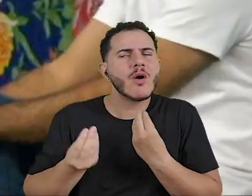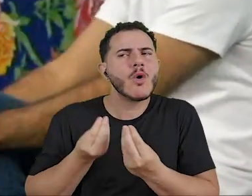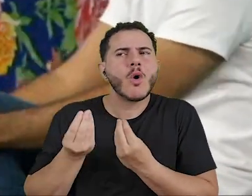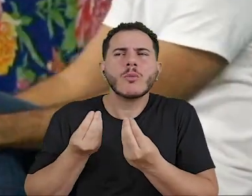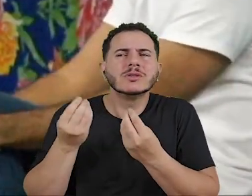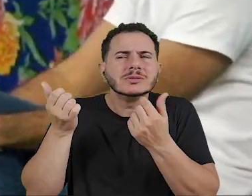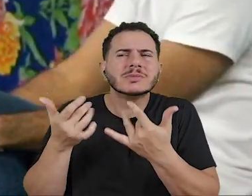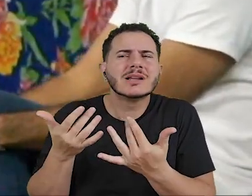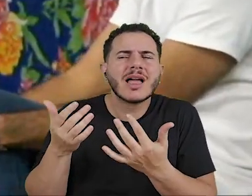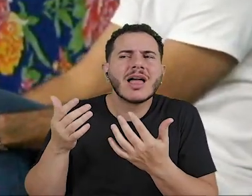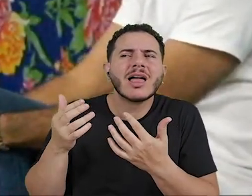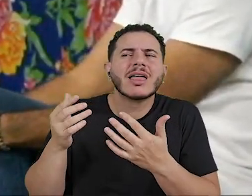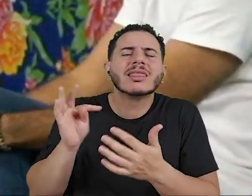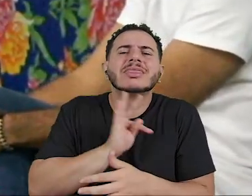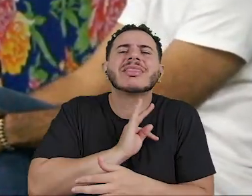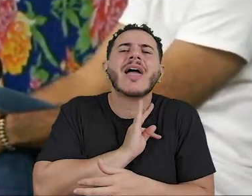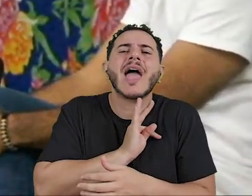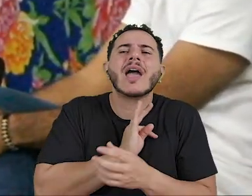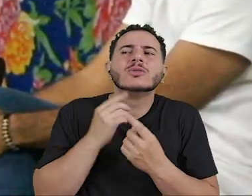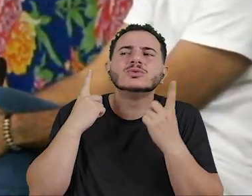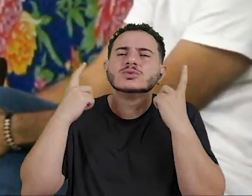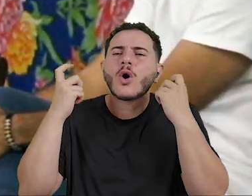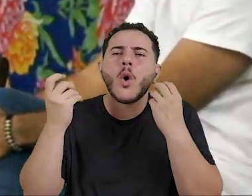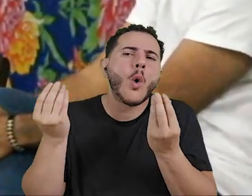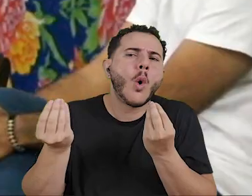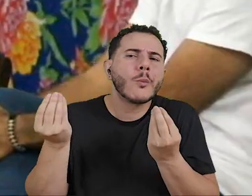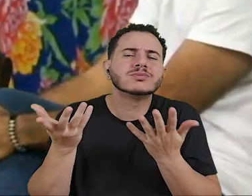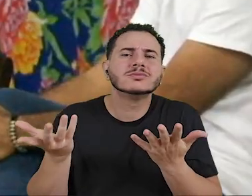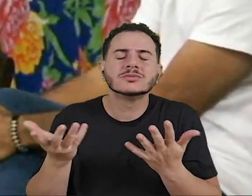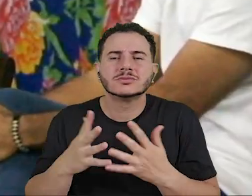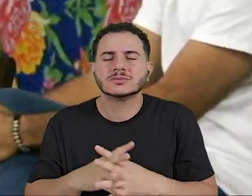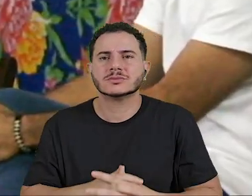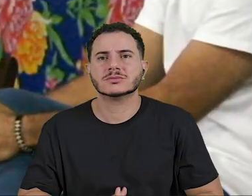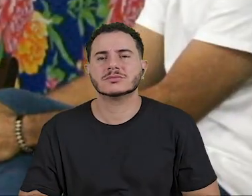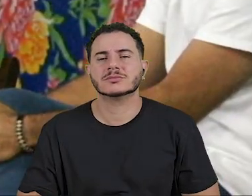tem, o que um fazia, outro fazia, era a mesma coisa.